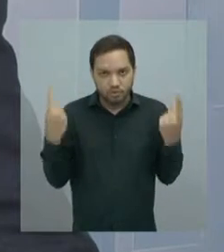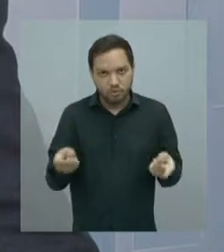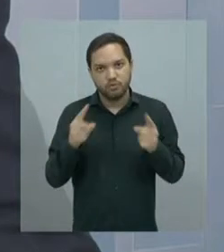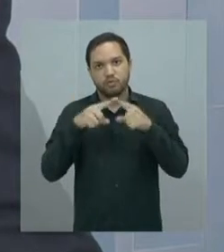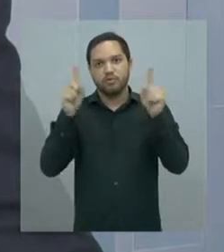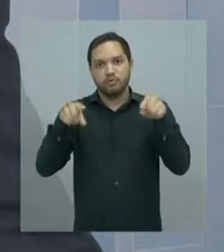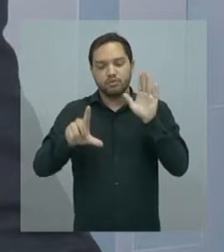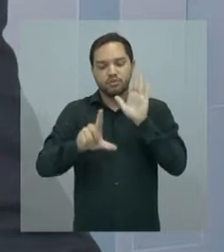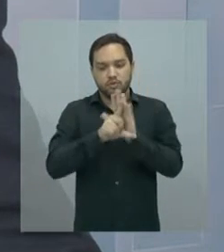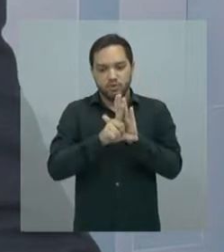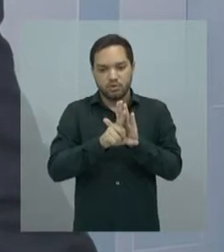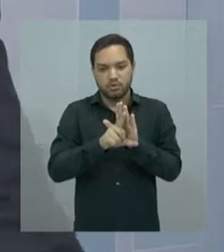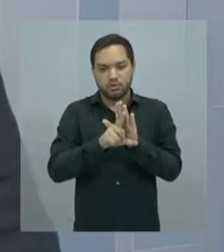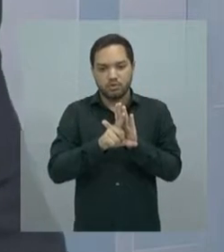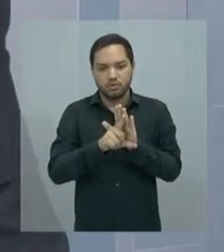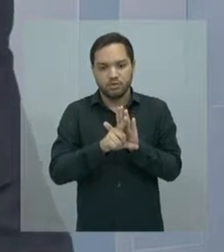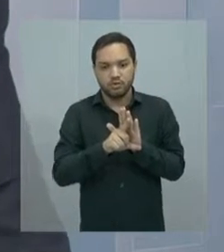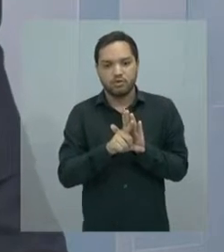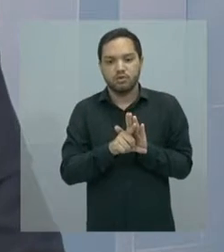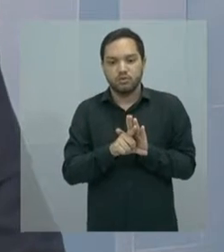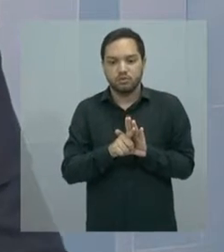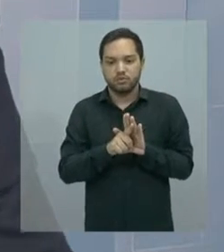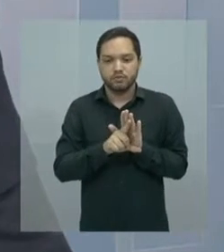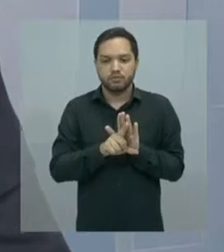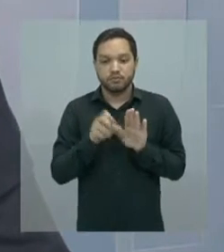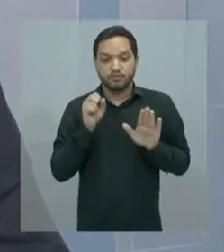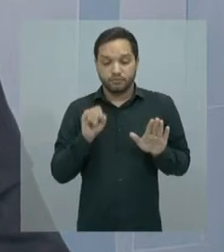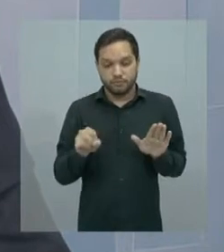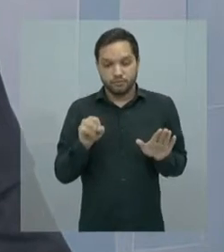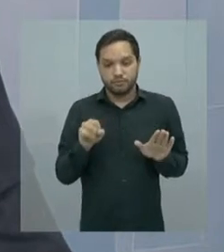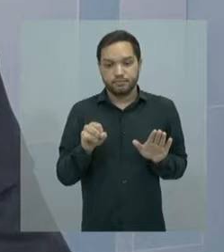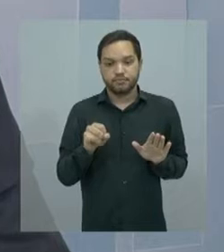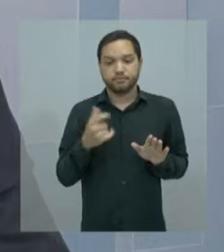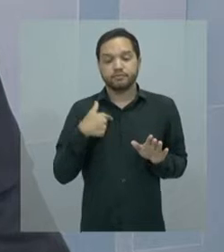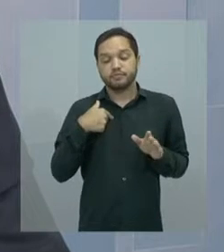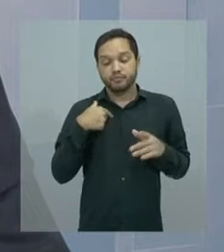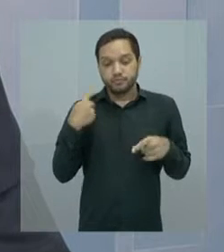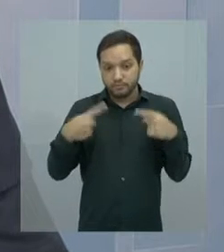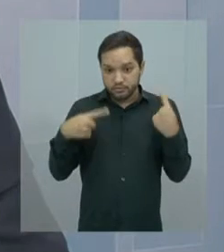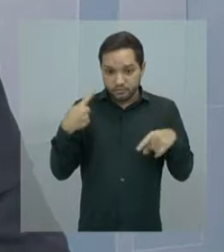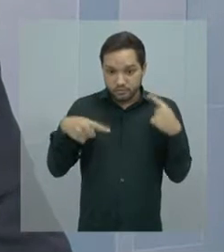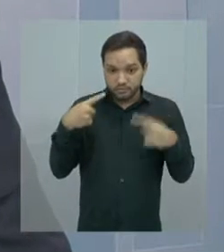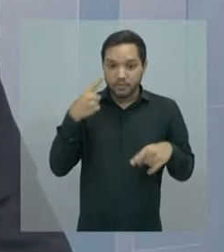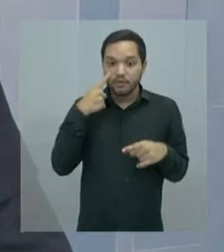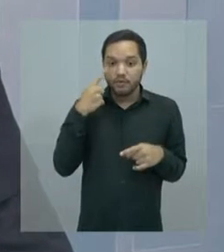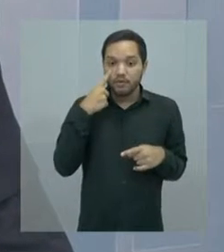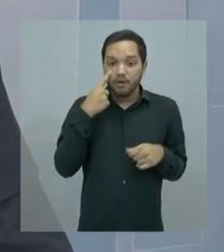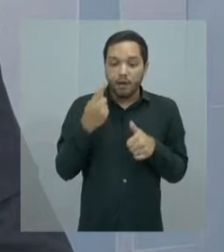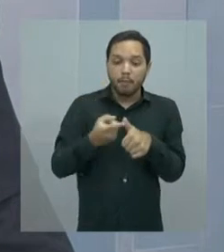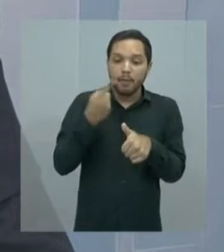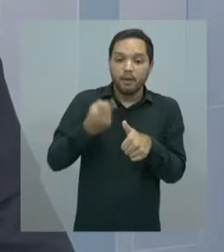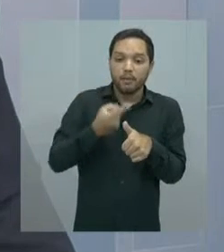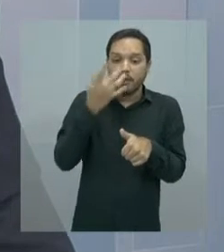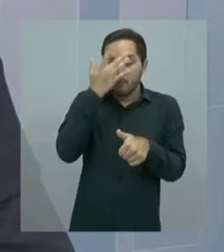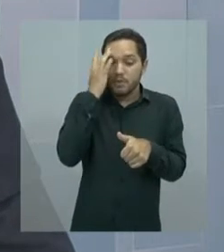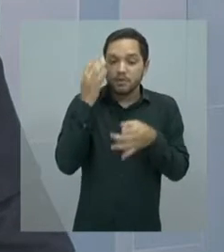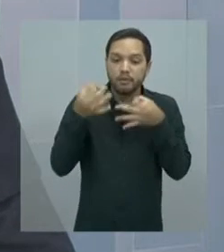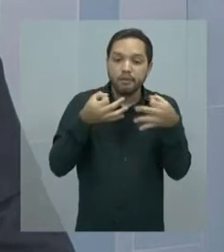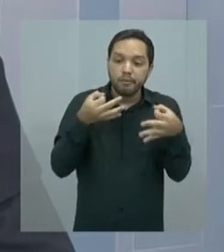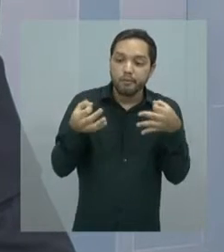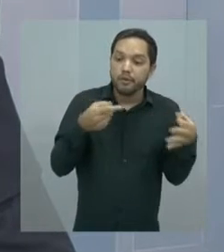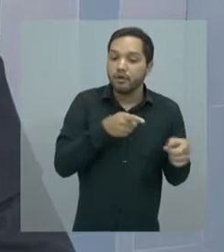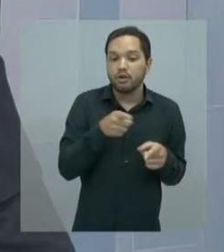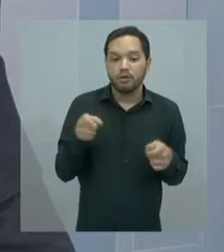lei, já que mudou a legislatura, no sentido de que, se for para ser questionado, vamos ouvir a população. Eu acho que devia se ouvir a